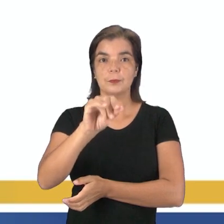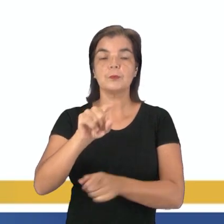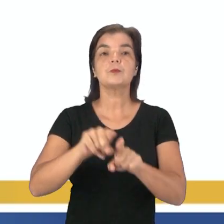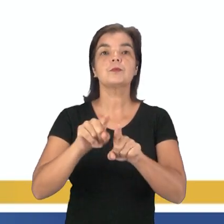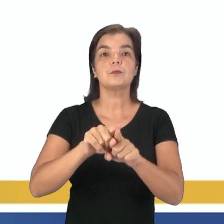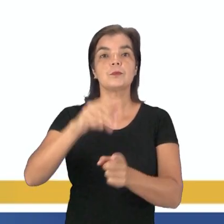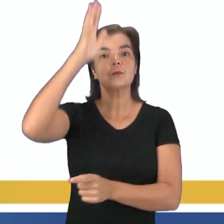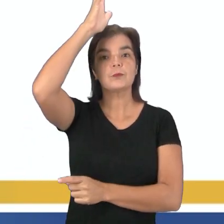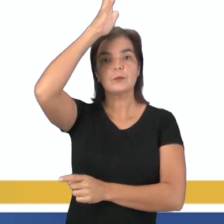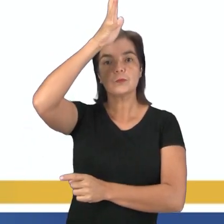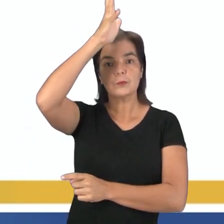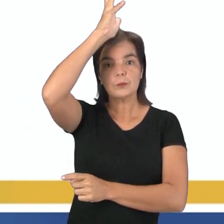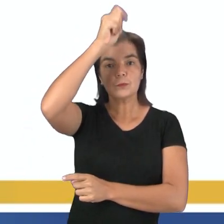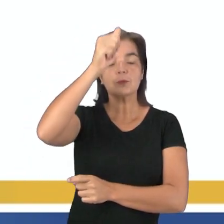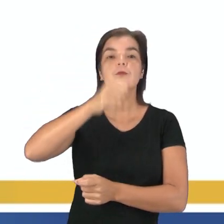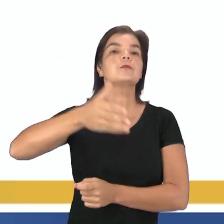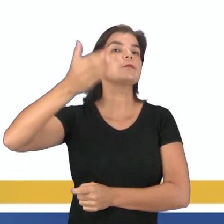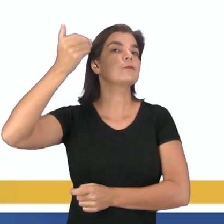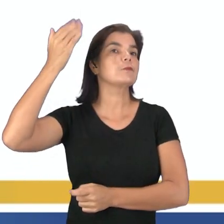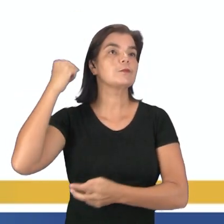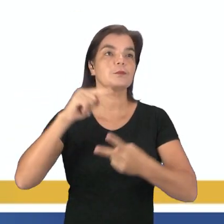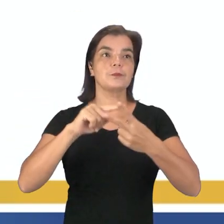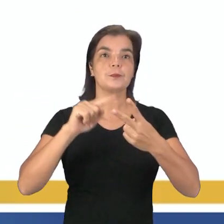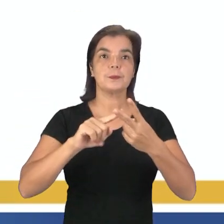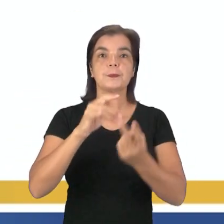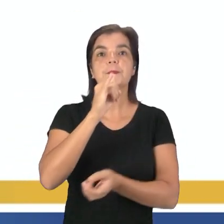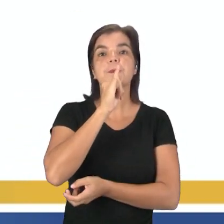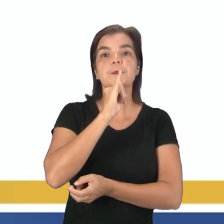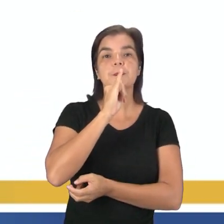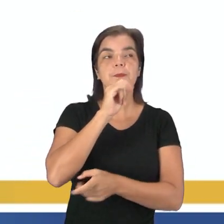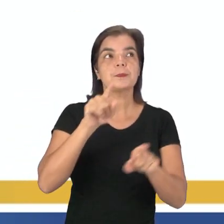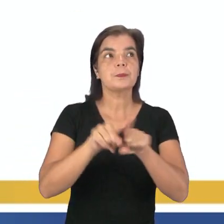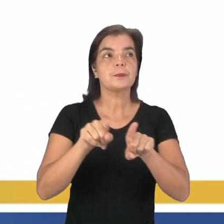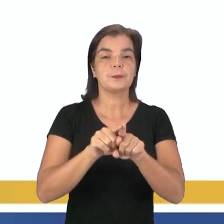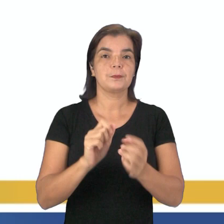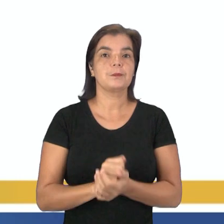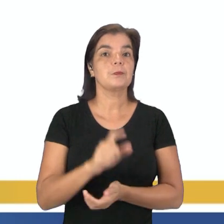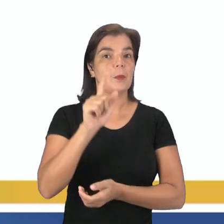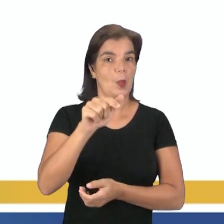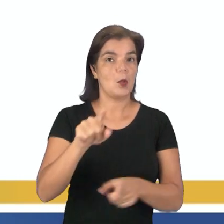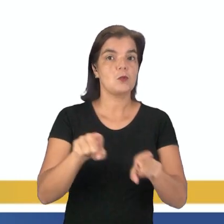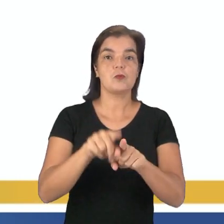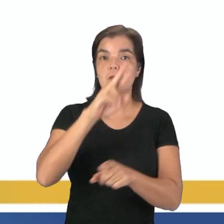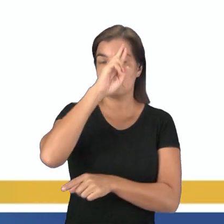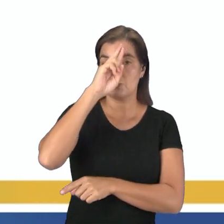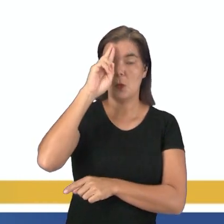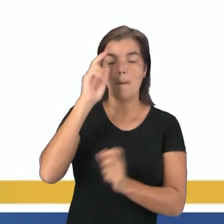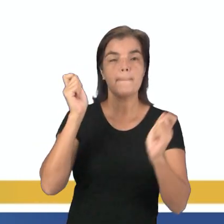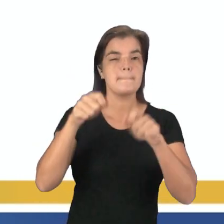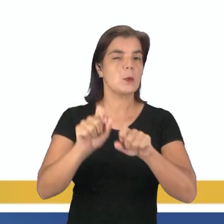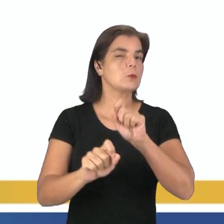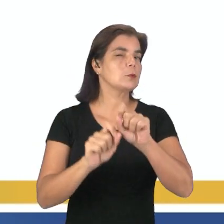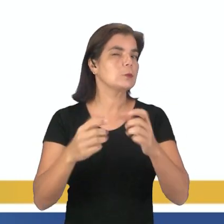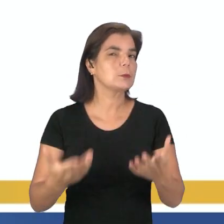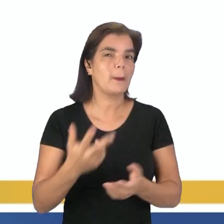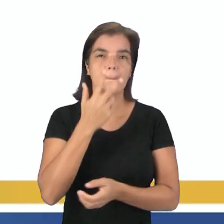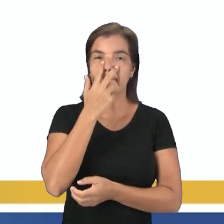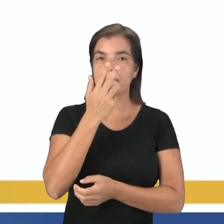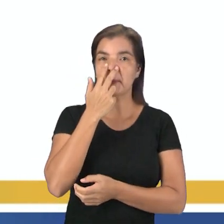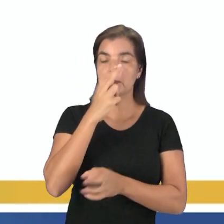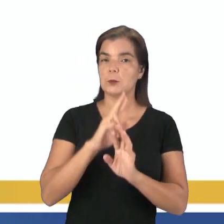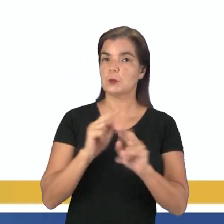Roma Antiga. Esses dois exemplos, eles são dois exemplos de fontes históricas, que podem até